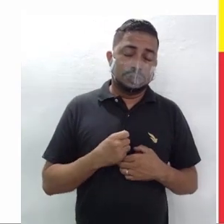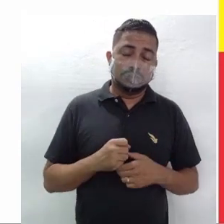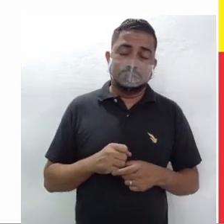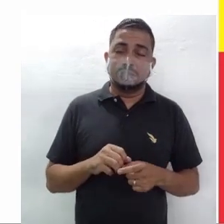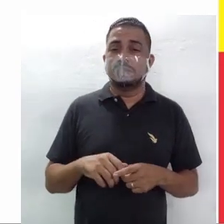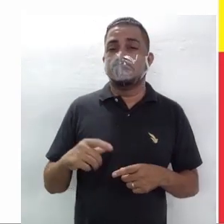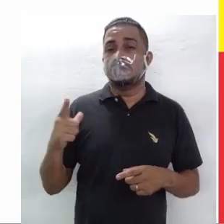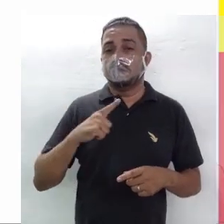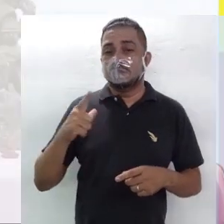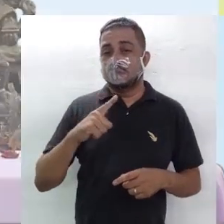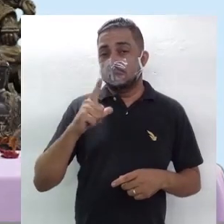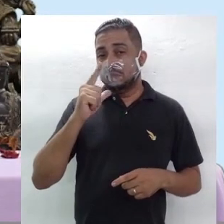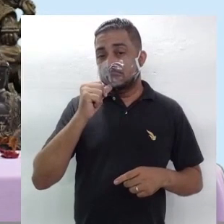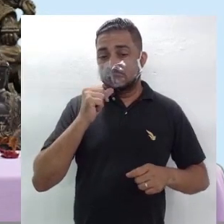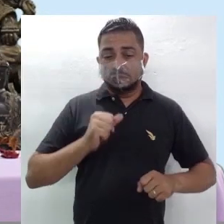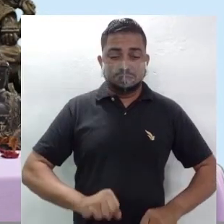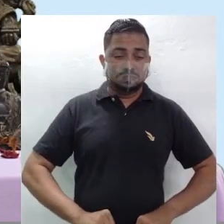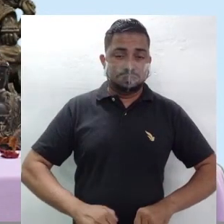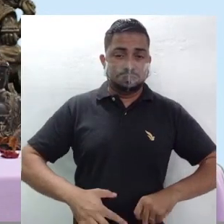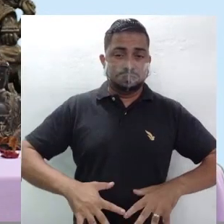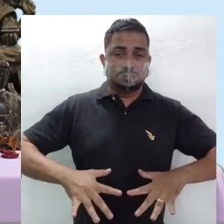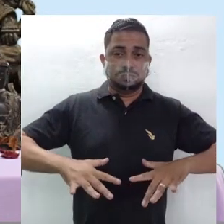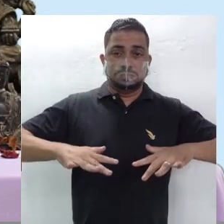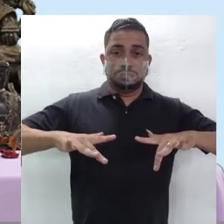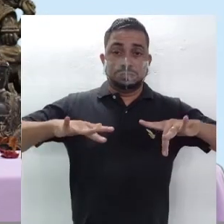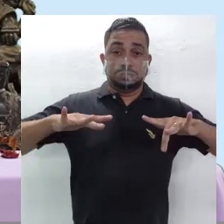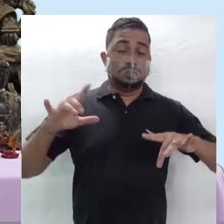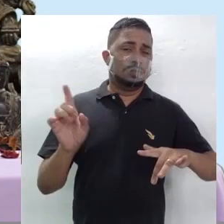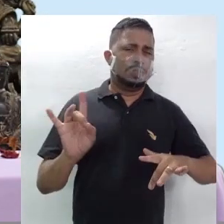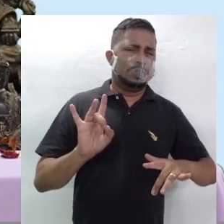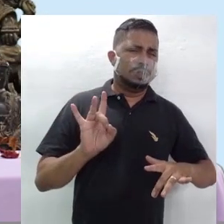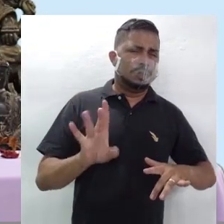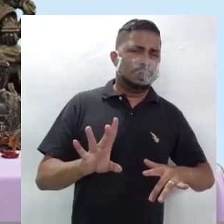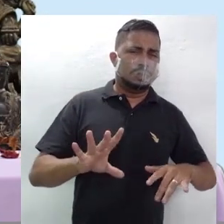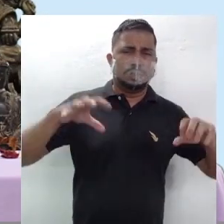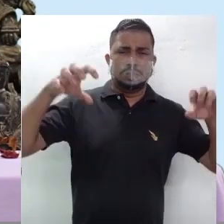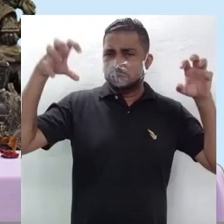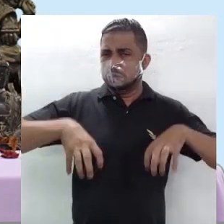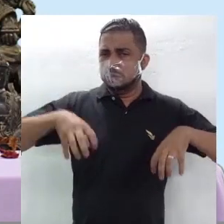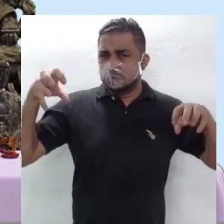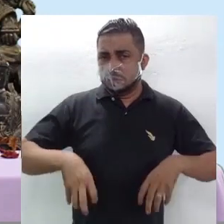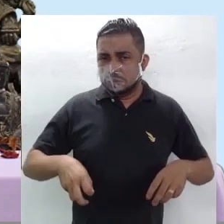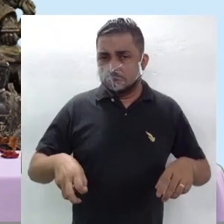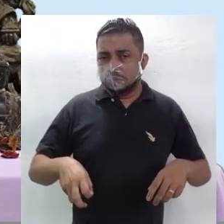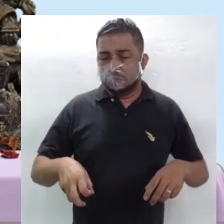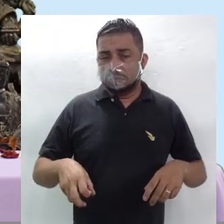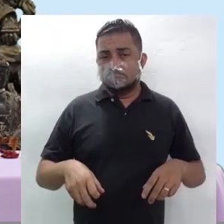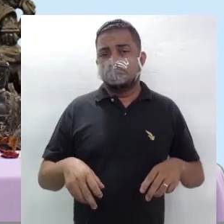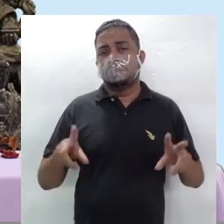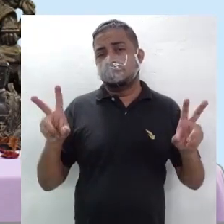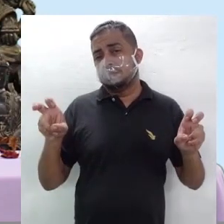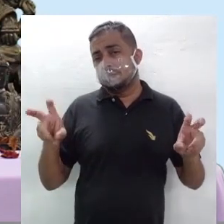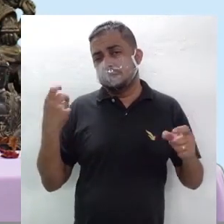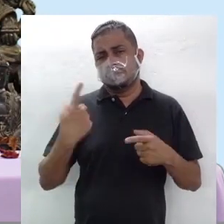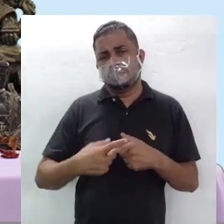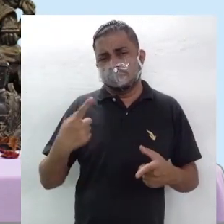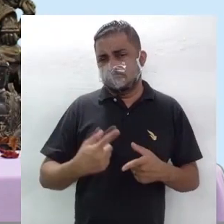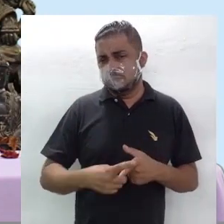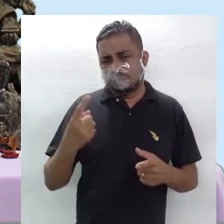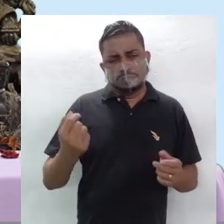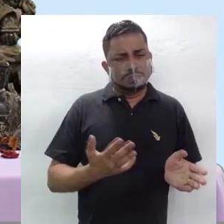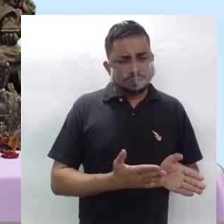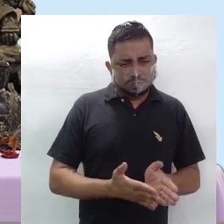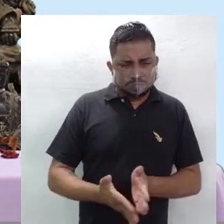tem inundações, não é só a questão da chuva em si, né? Porque se passou um